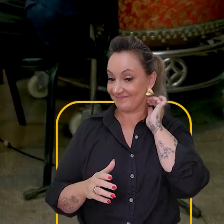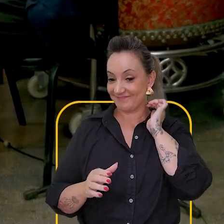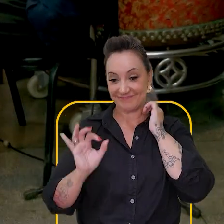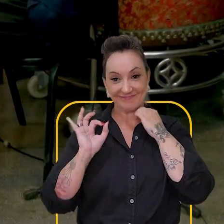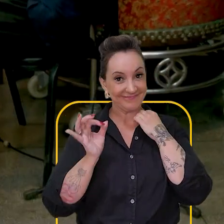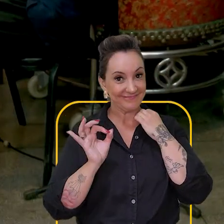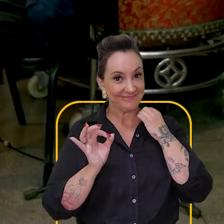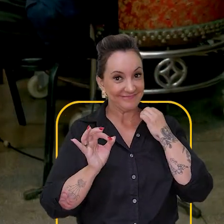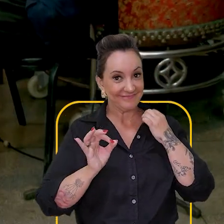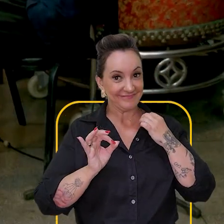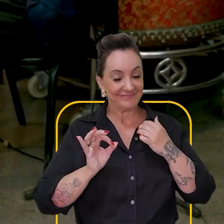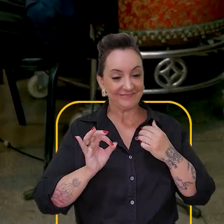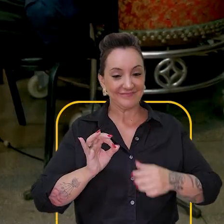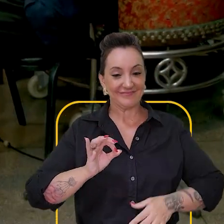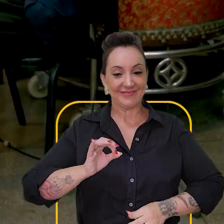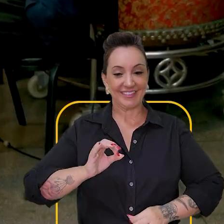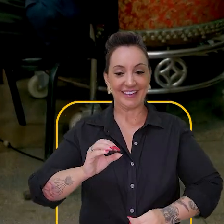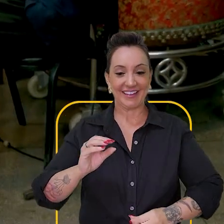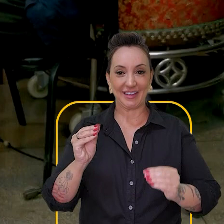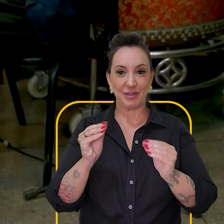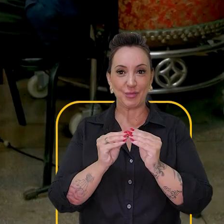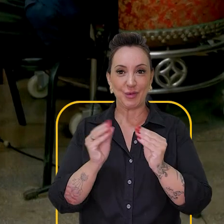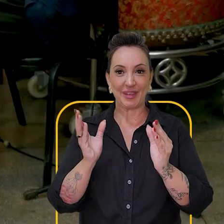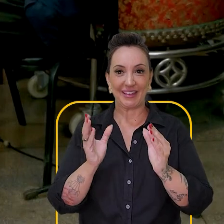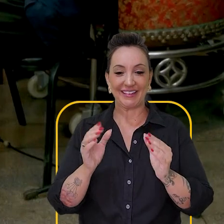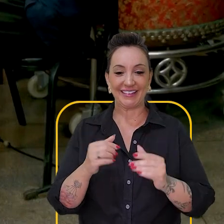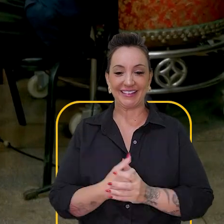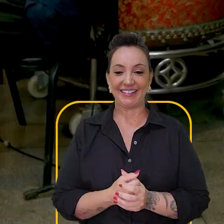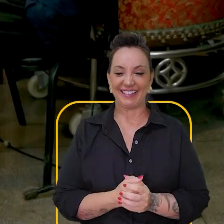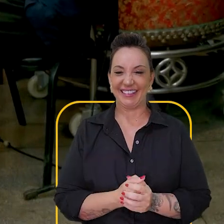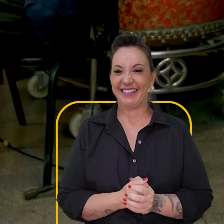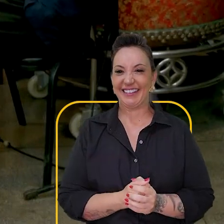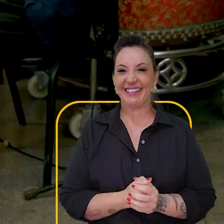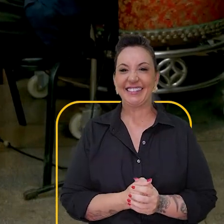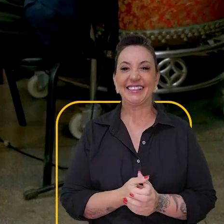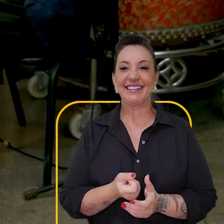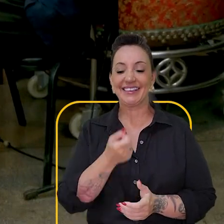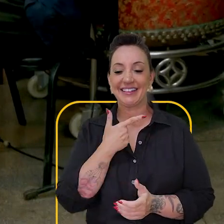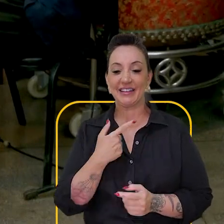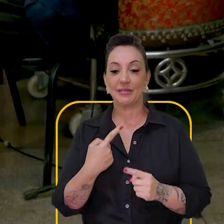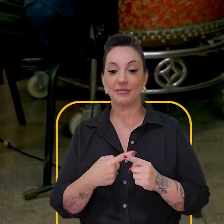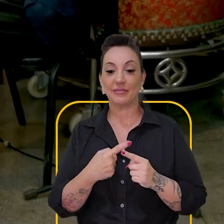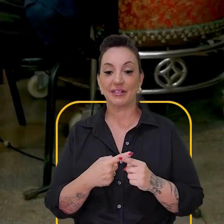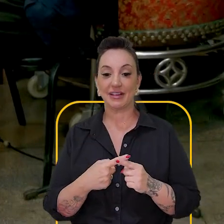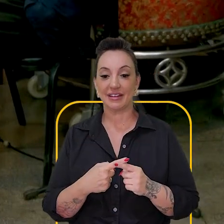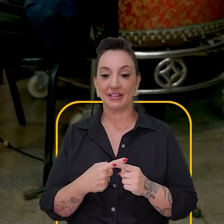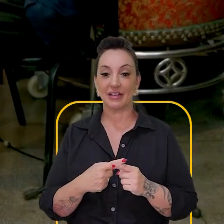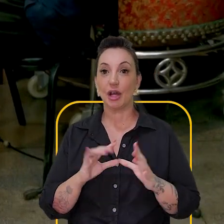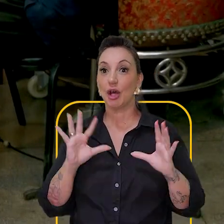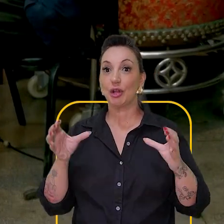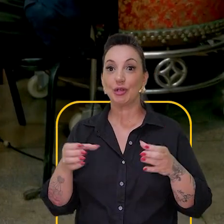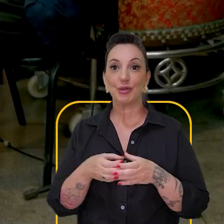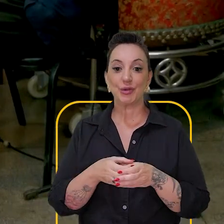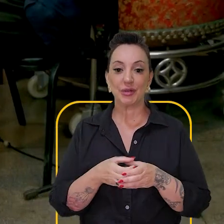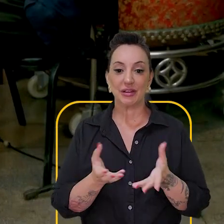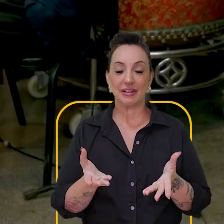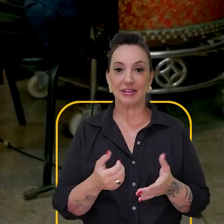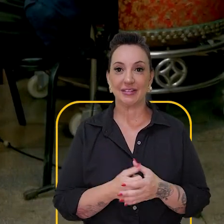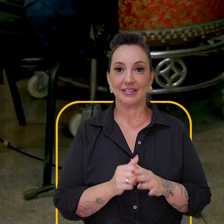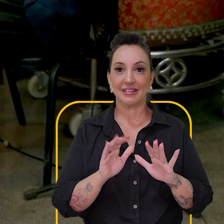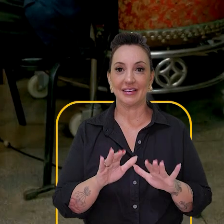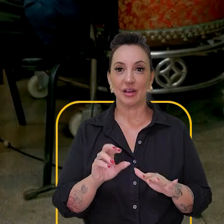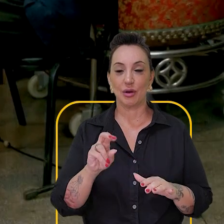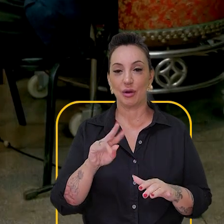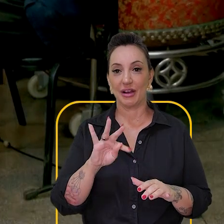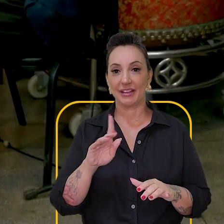a botaram a delegação toda ali e eu e eu fiquei com Ortega num quarto e e tinha um espelho no teto e a gente olhava e falava Olha sem